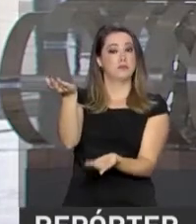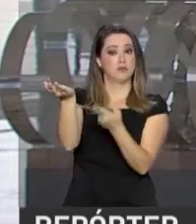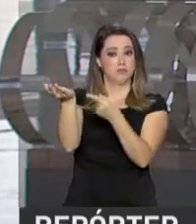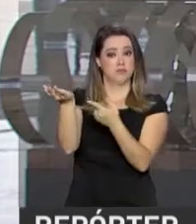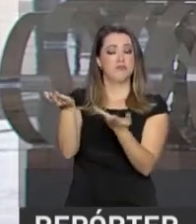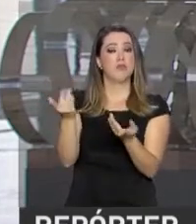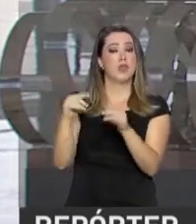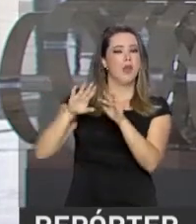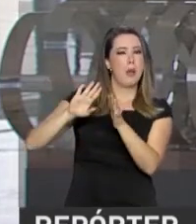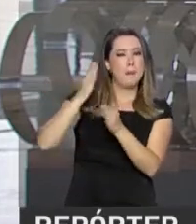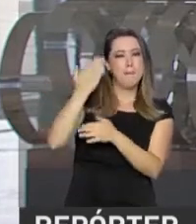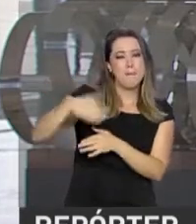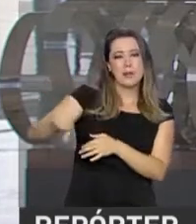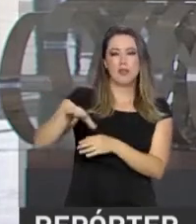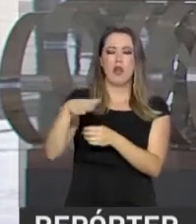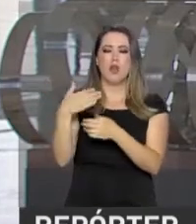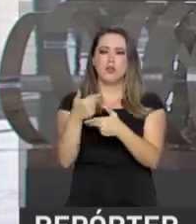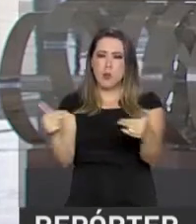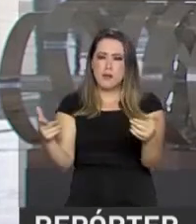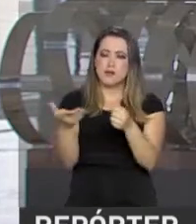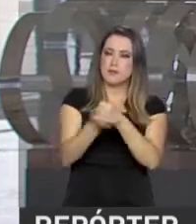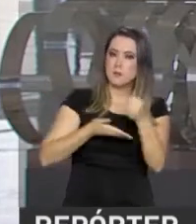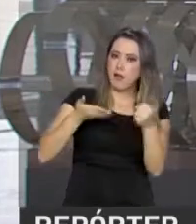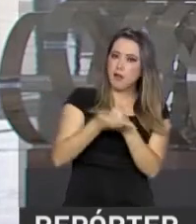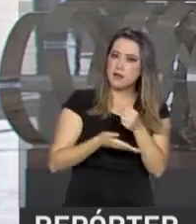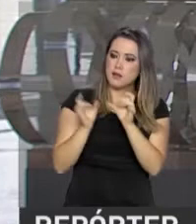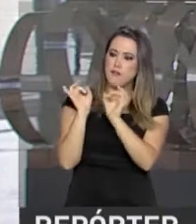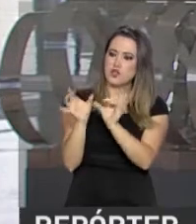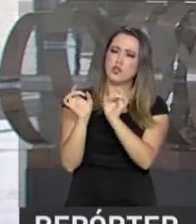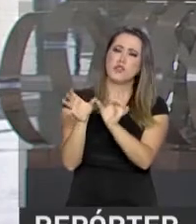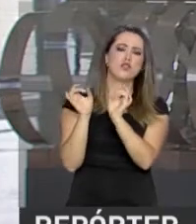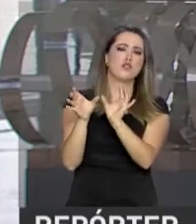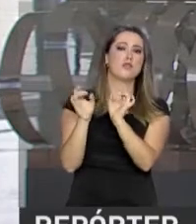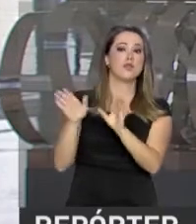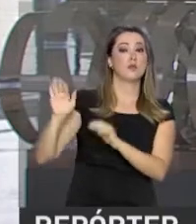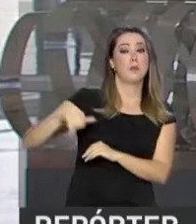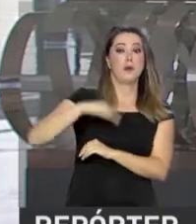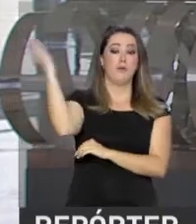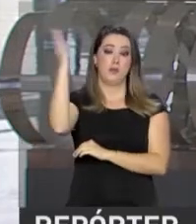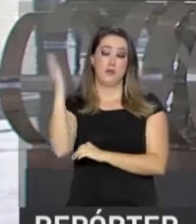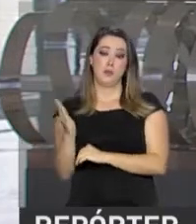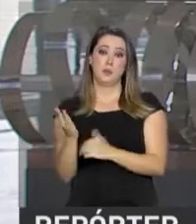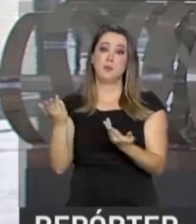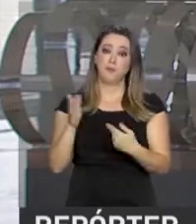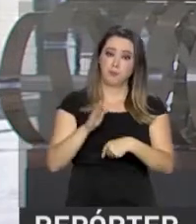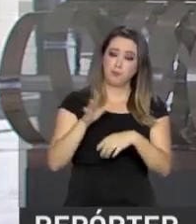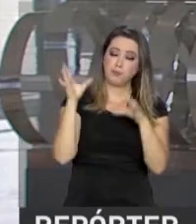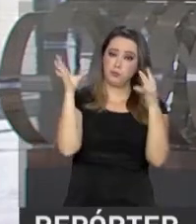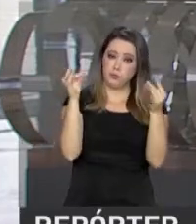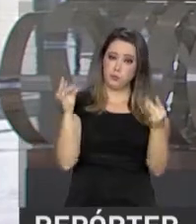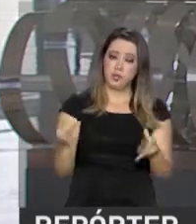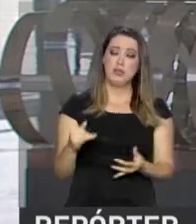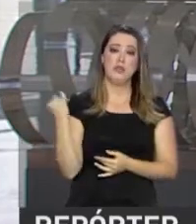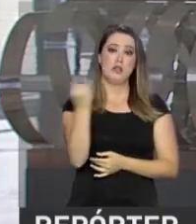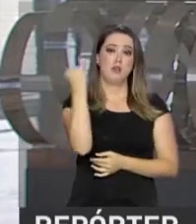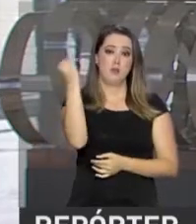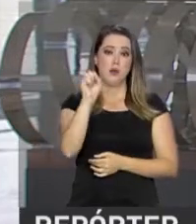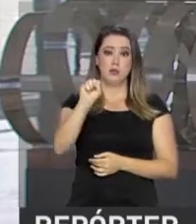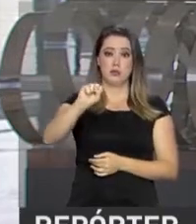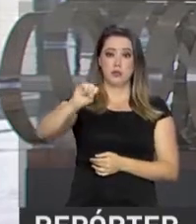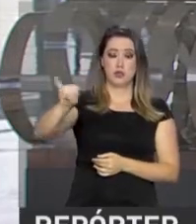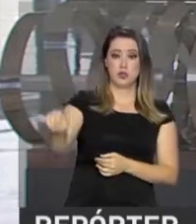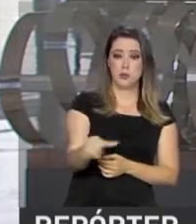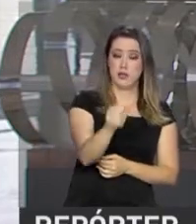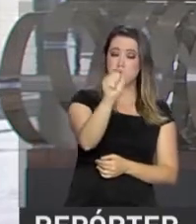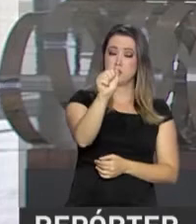por cerca de metade do valor total vendido pelo Brasil no período. E aí, destaque para soja em grãos,